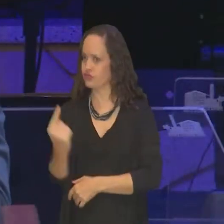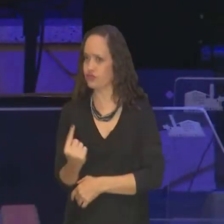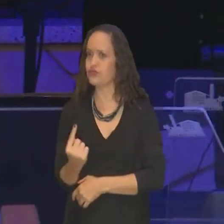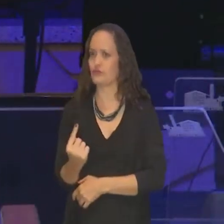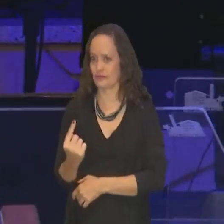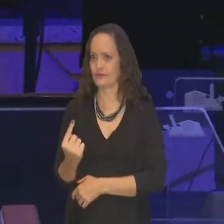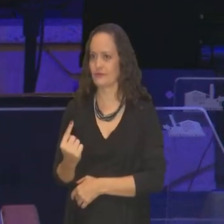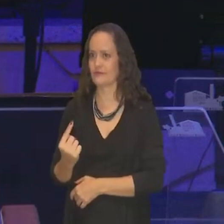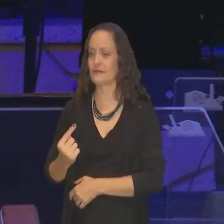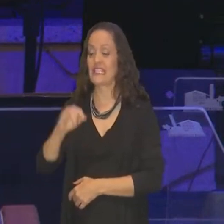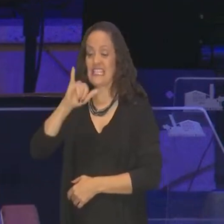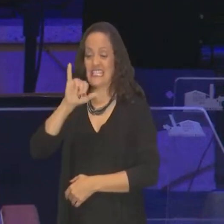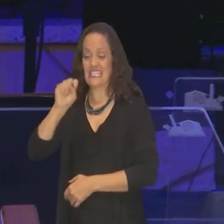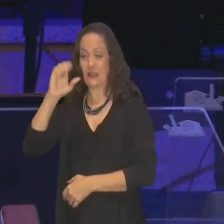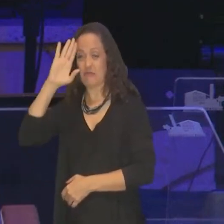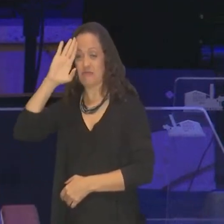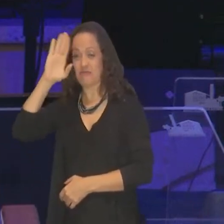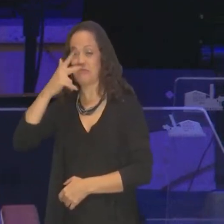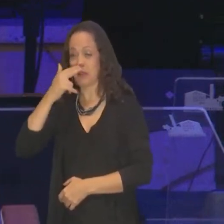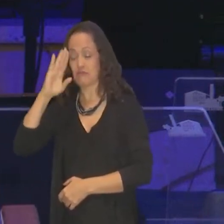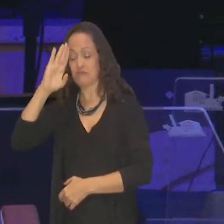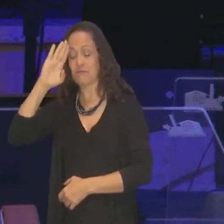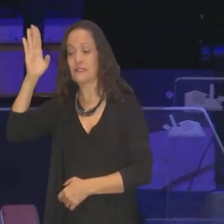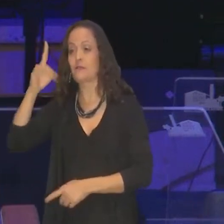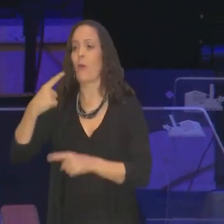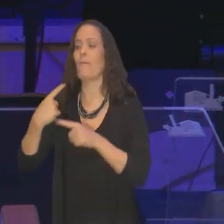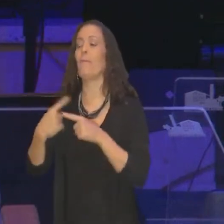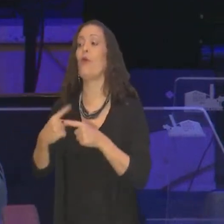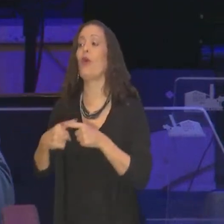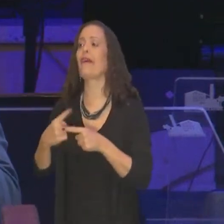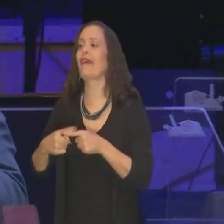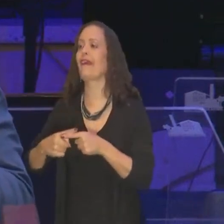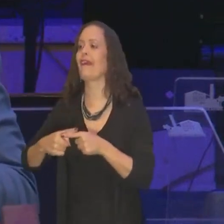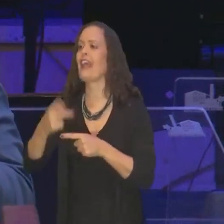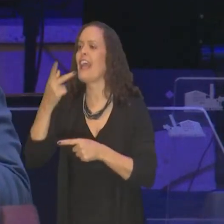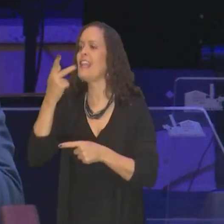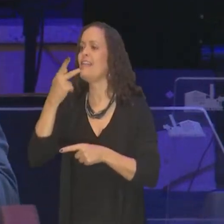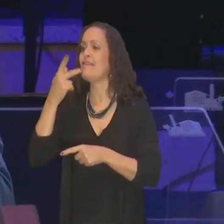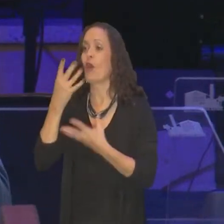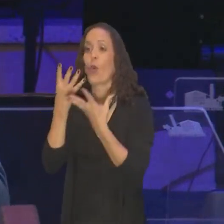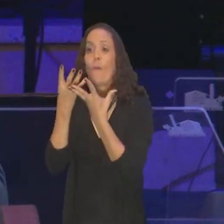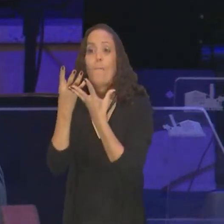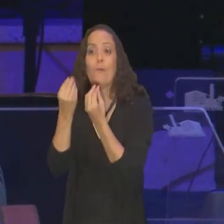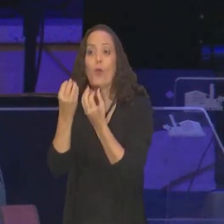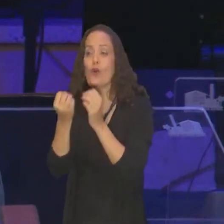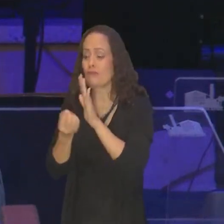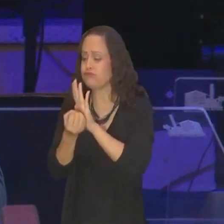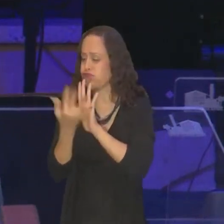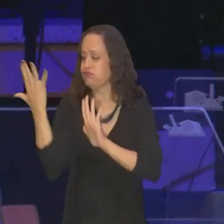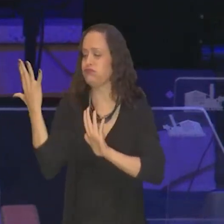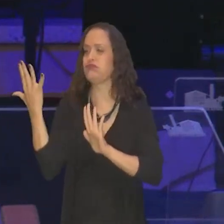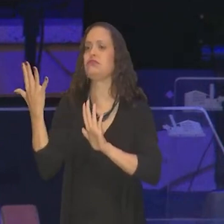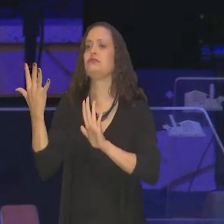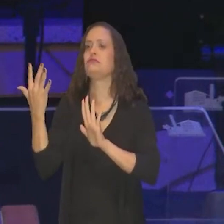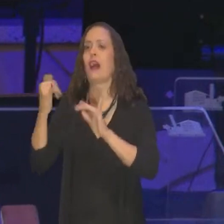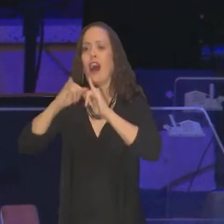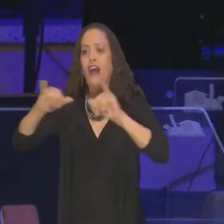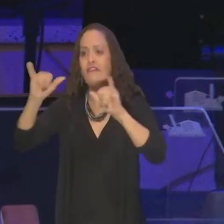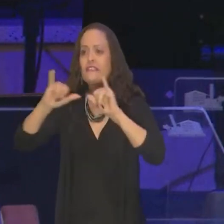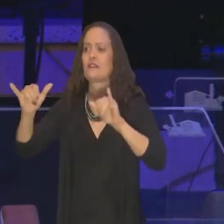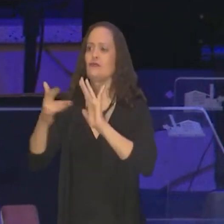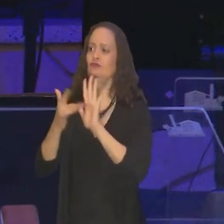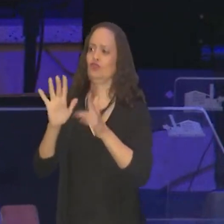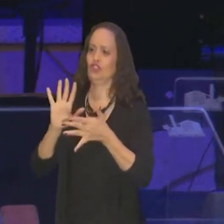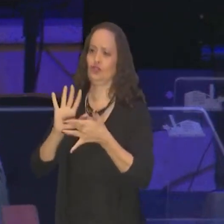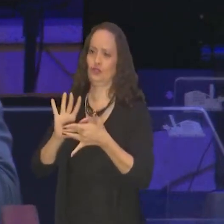é o principal profeta messiânico, é aquele que mais proferiu conteúdo messiânico,